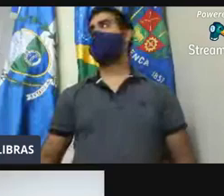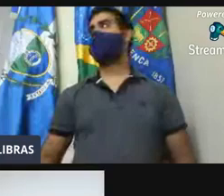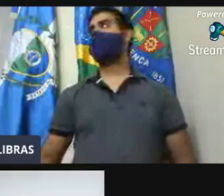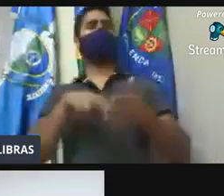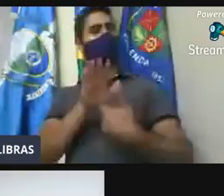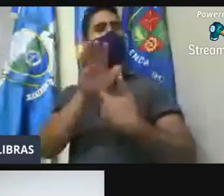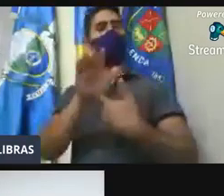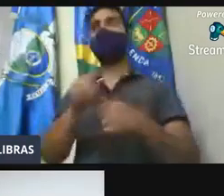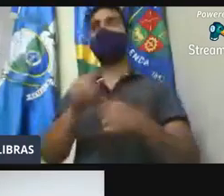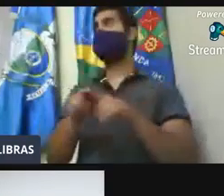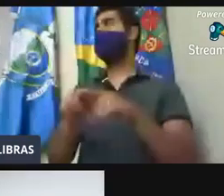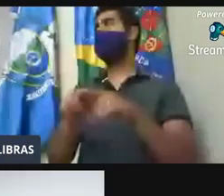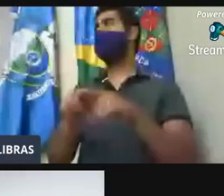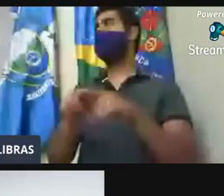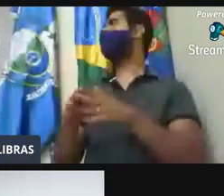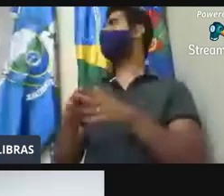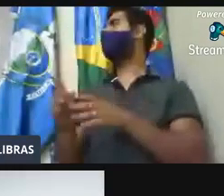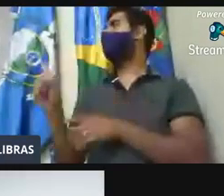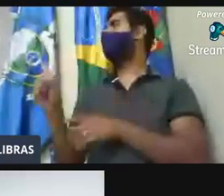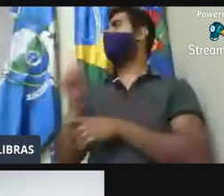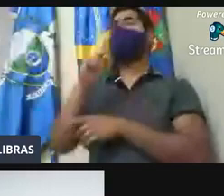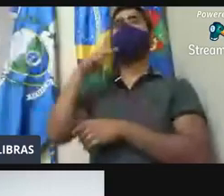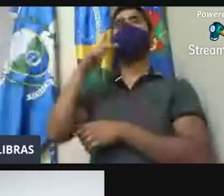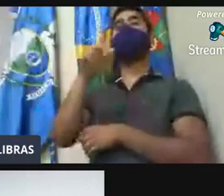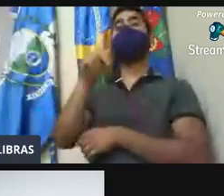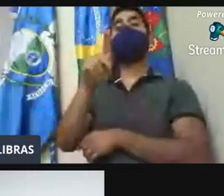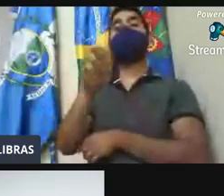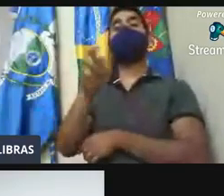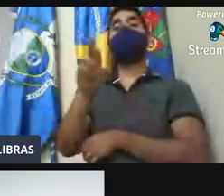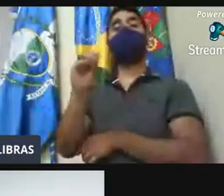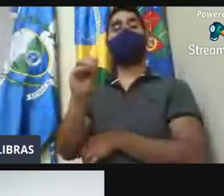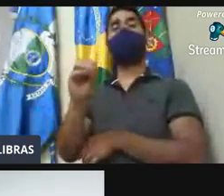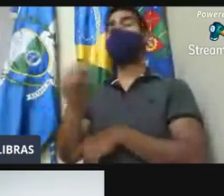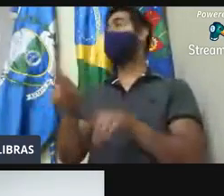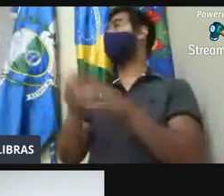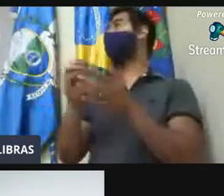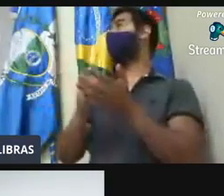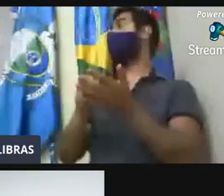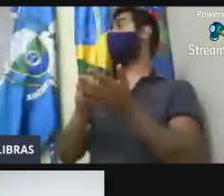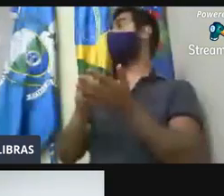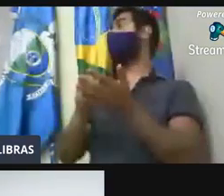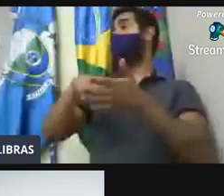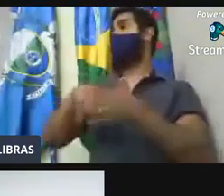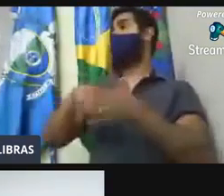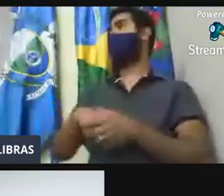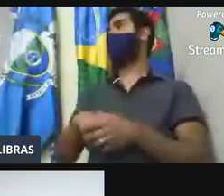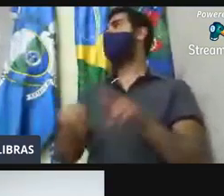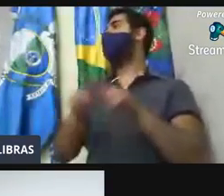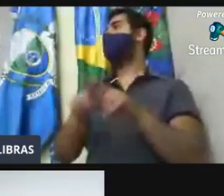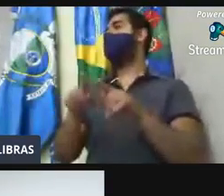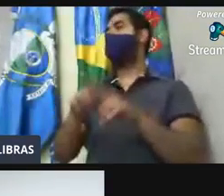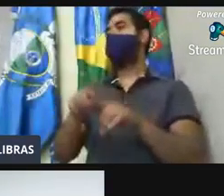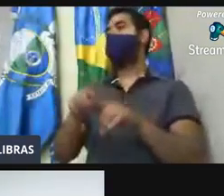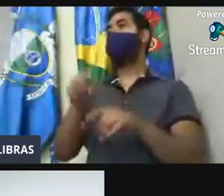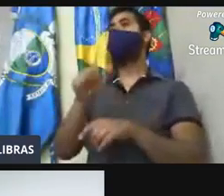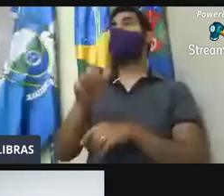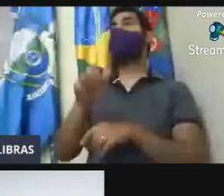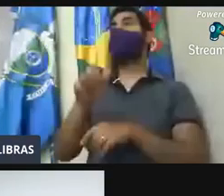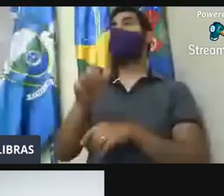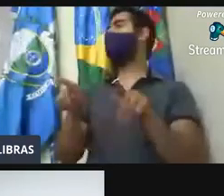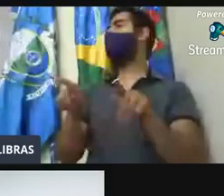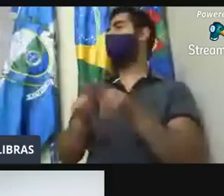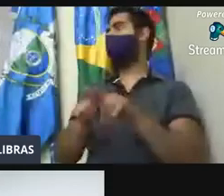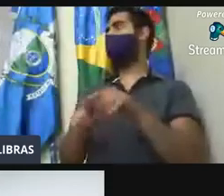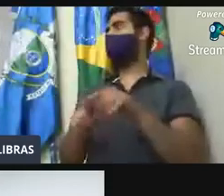do vereador Pedro Graça, que tem um requerimento dele ainda pendente para ser lido. E o Saulo também tem 2 e não está aqui. Vereador Saulo